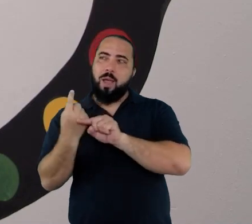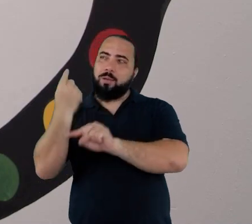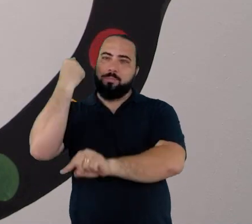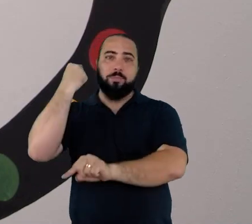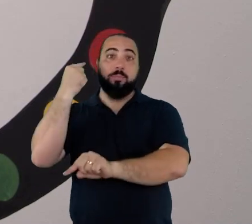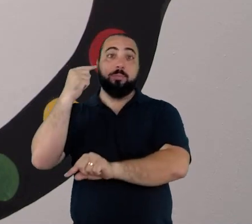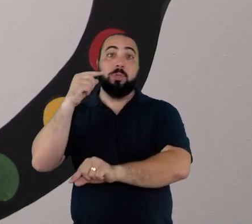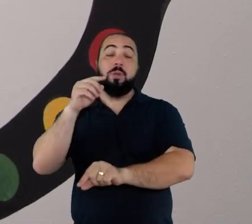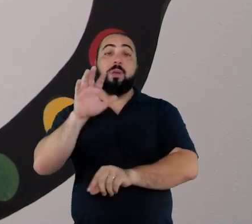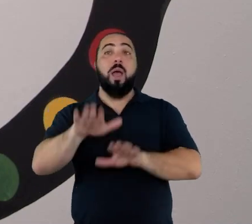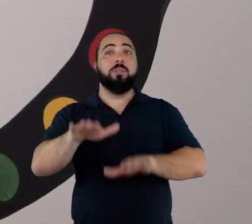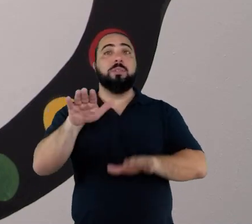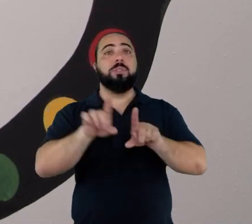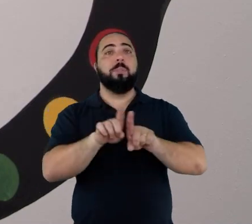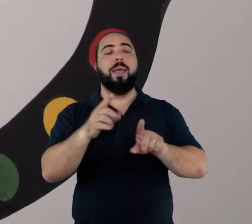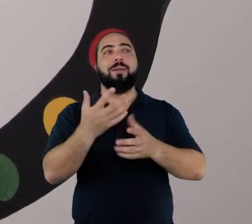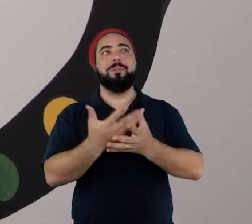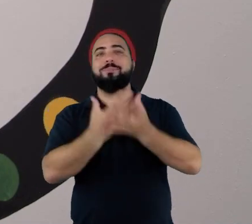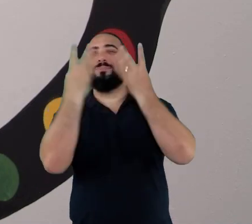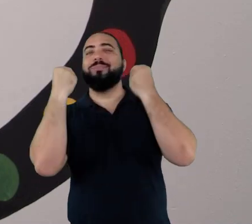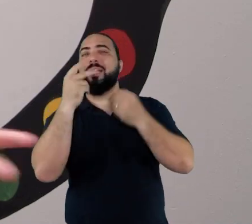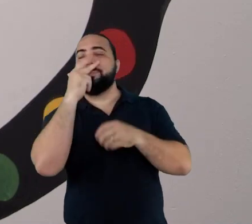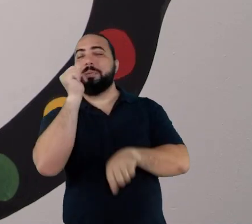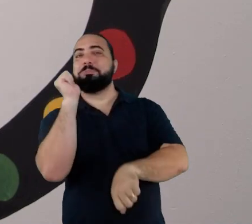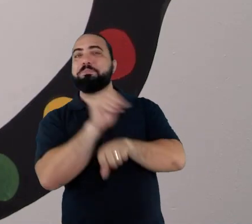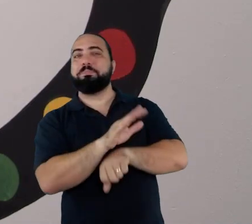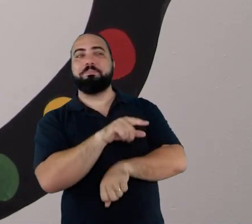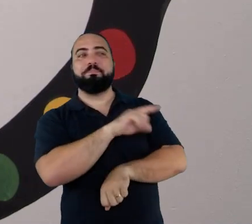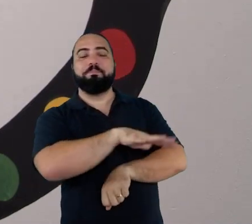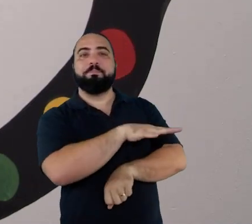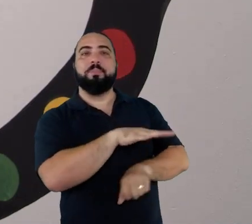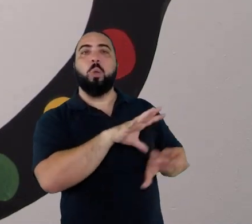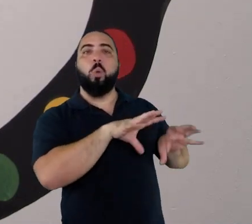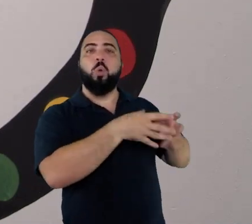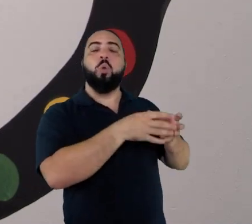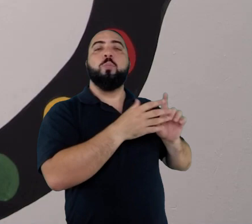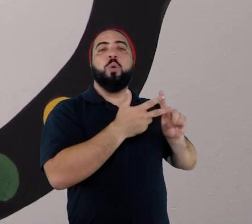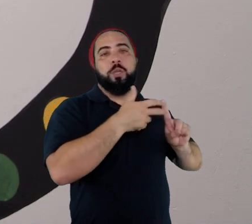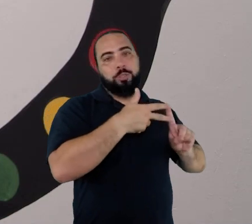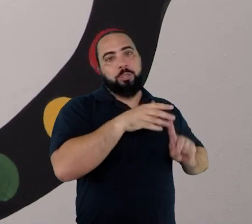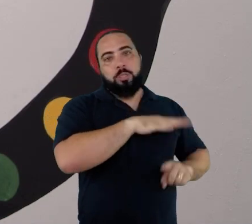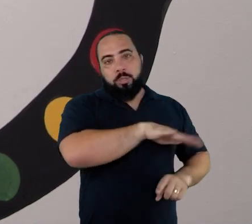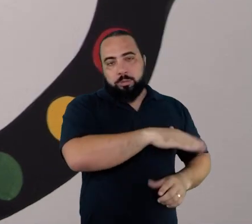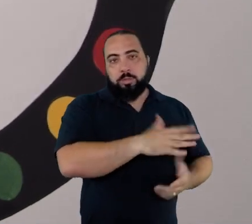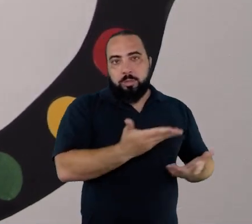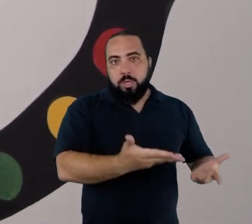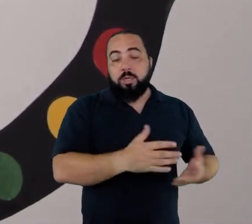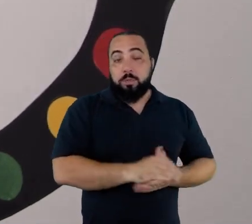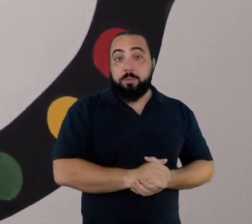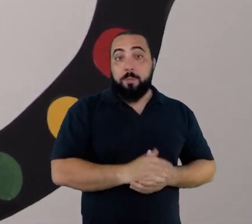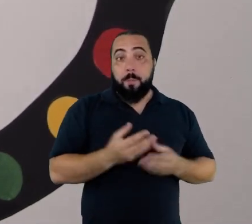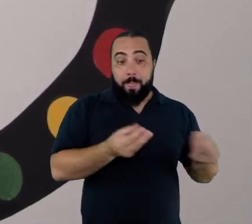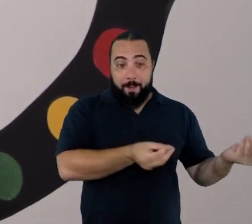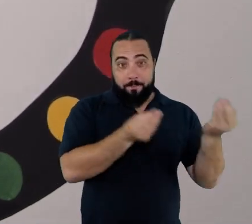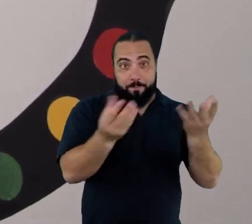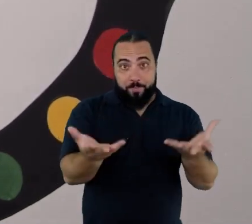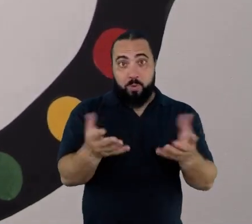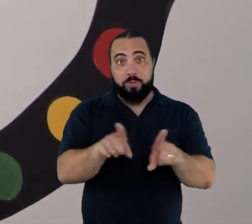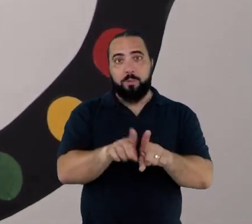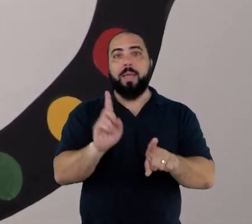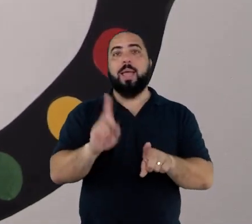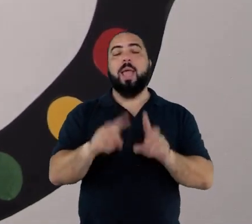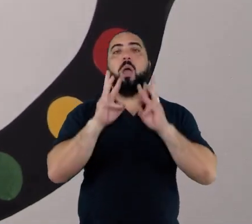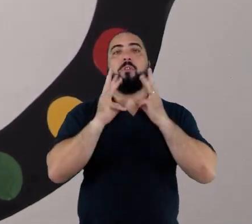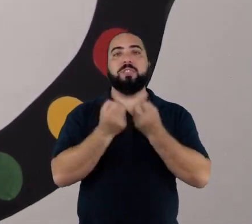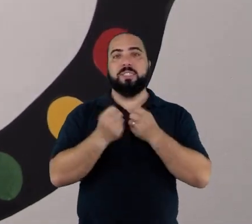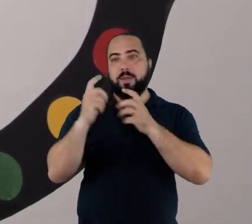africanas, e às vezes até esquece, negligencia essa parte indígena, né? Ela trouxe pra gente